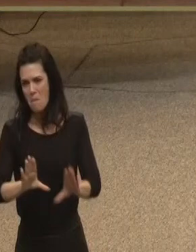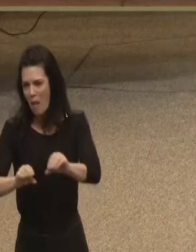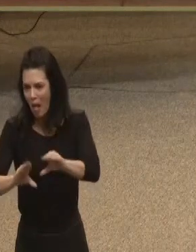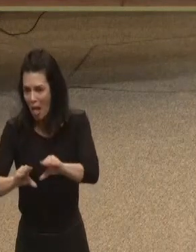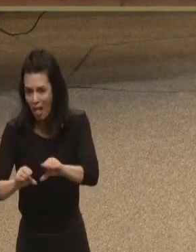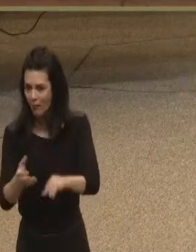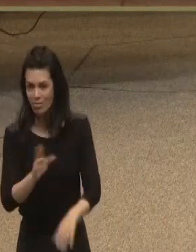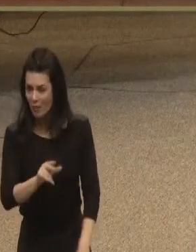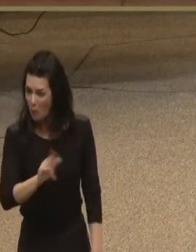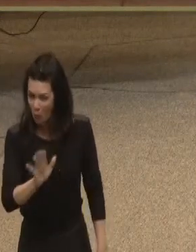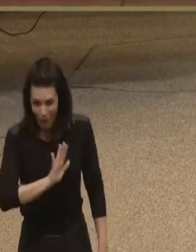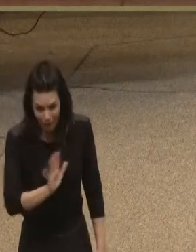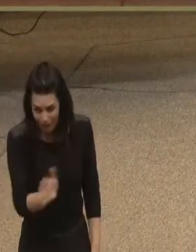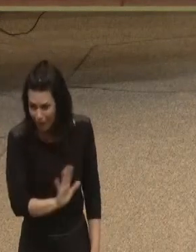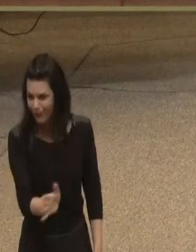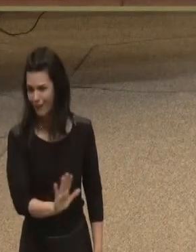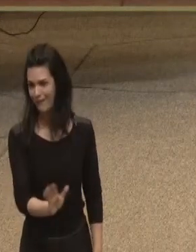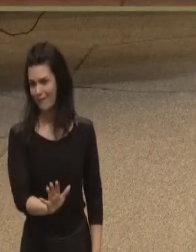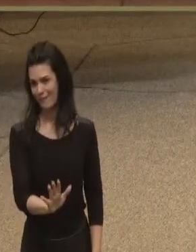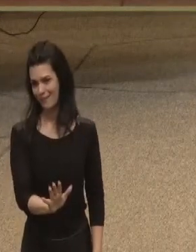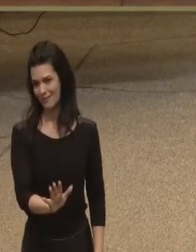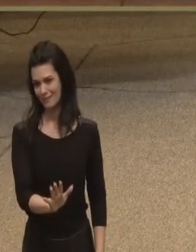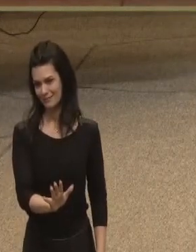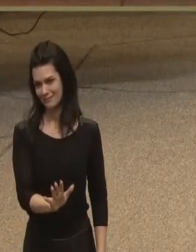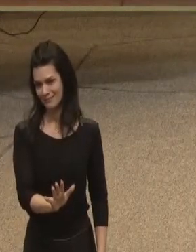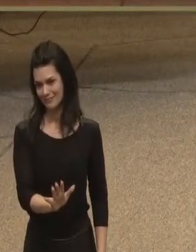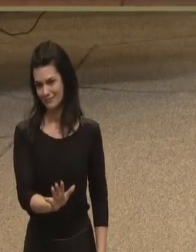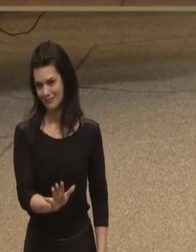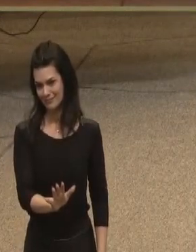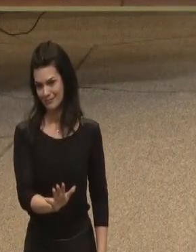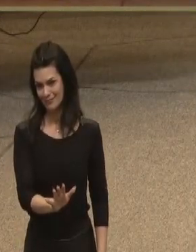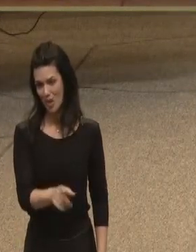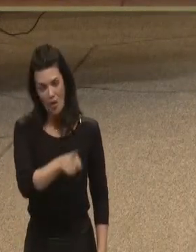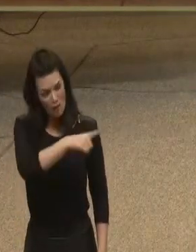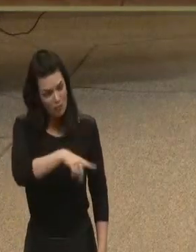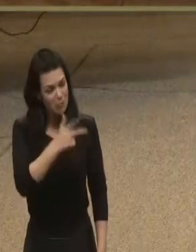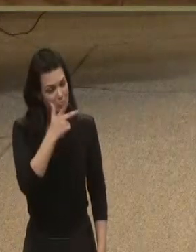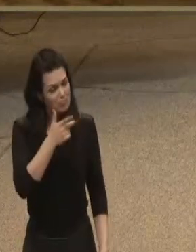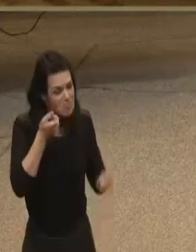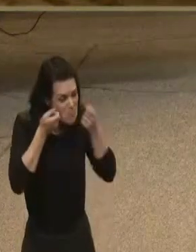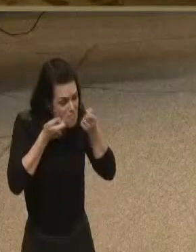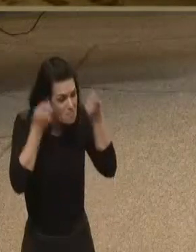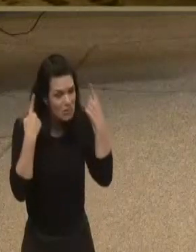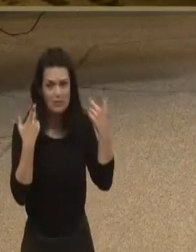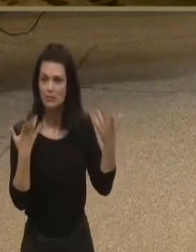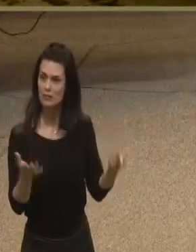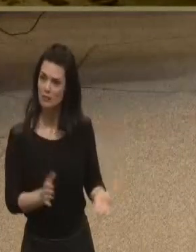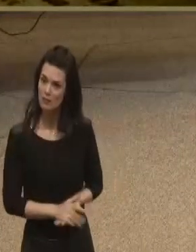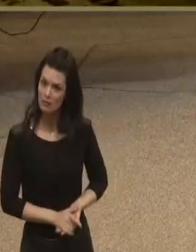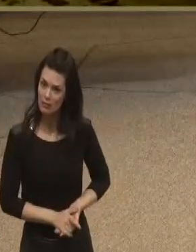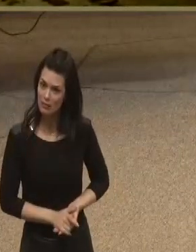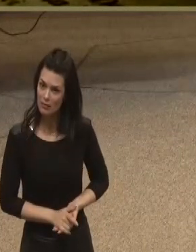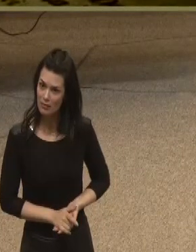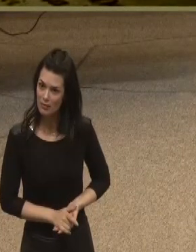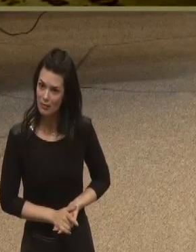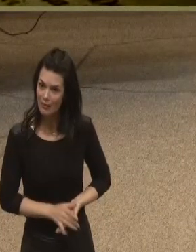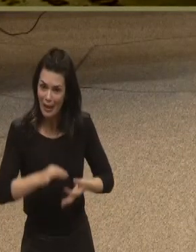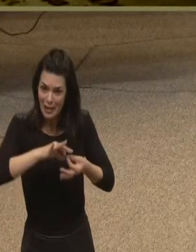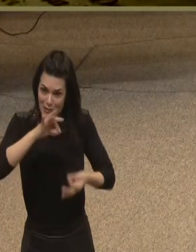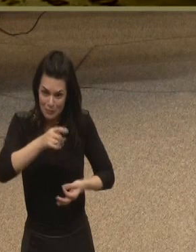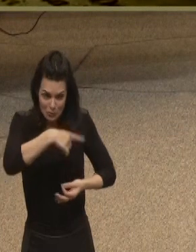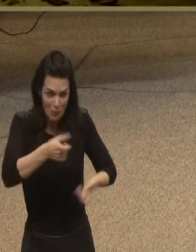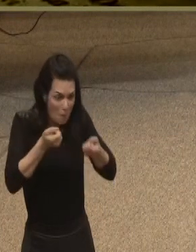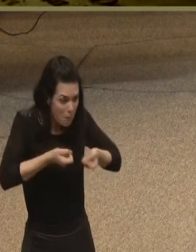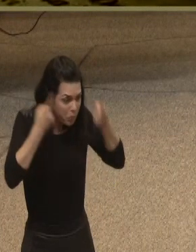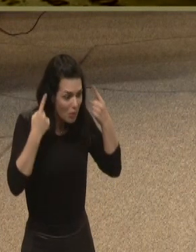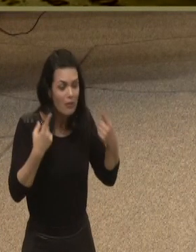aí então nós temos as consequências dessa surdez espiritual. A primeira delas é não reconhecer